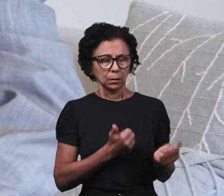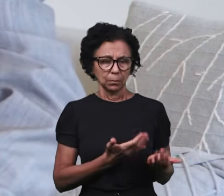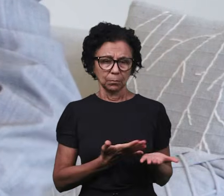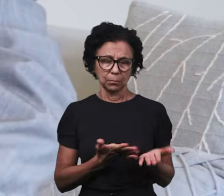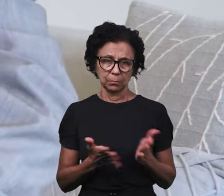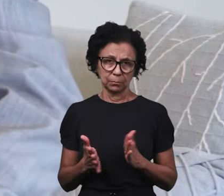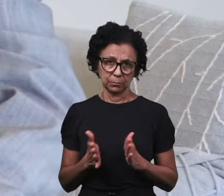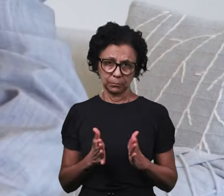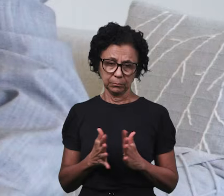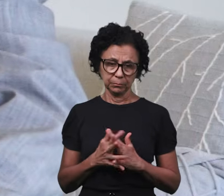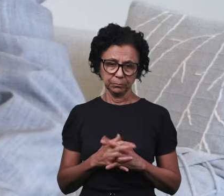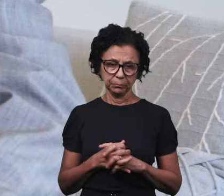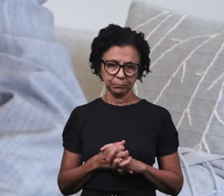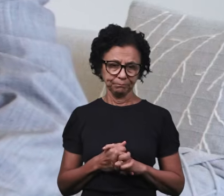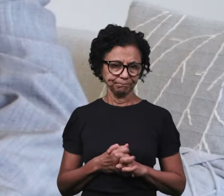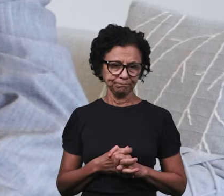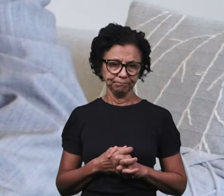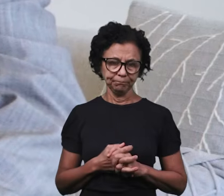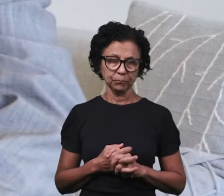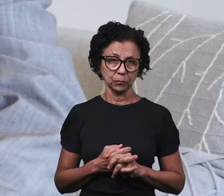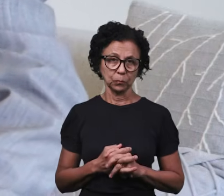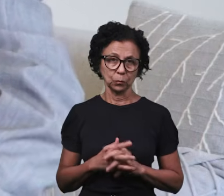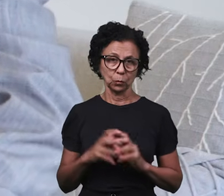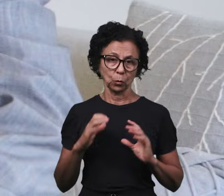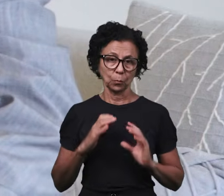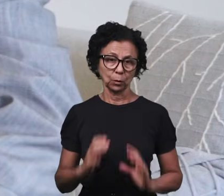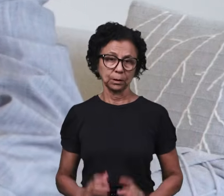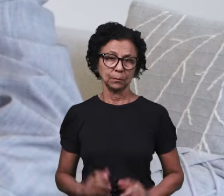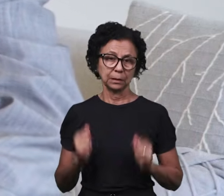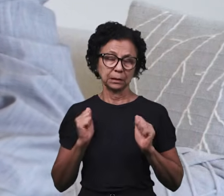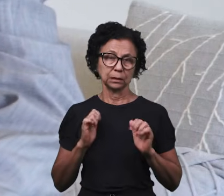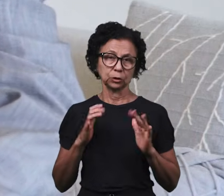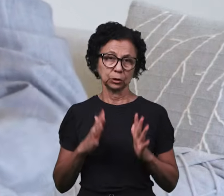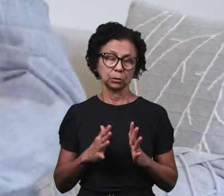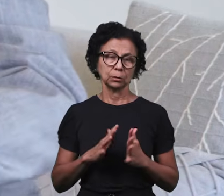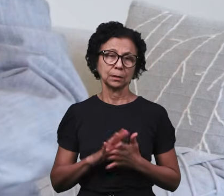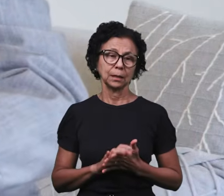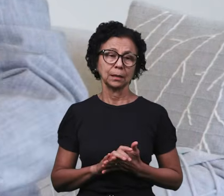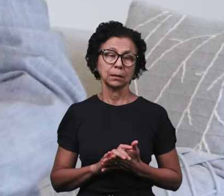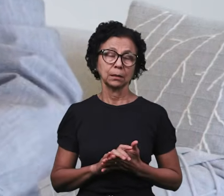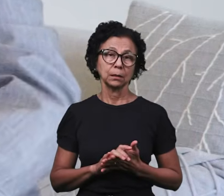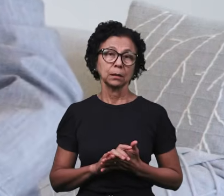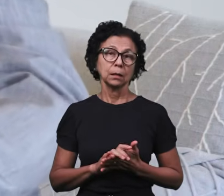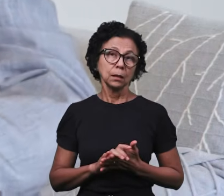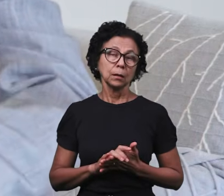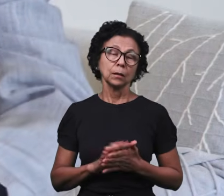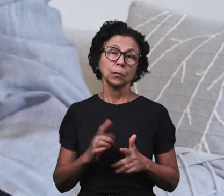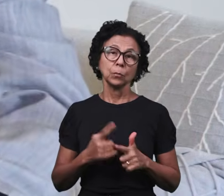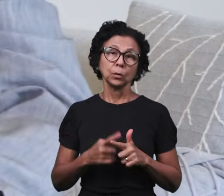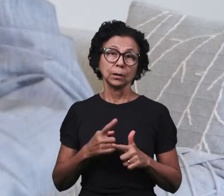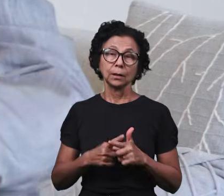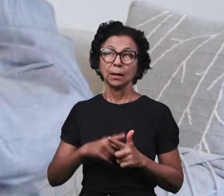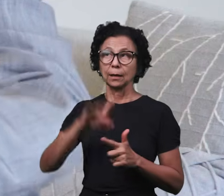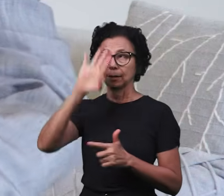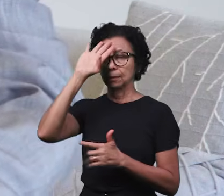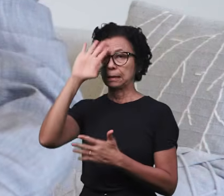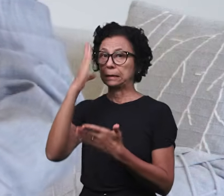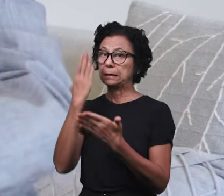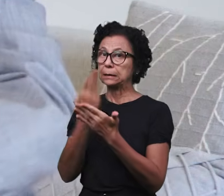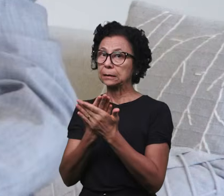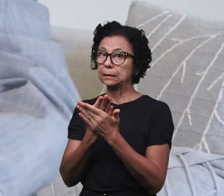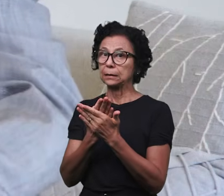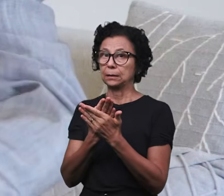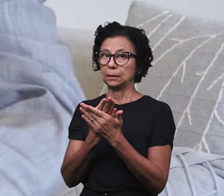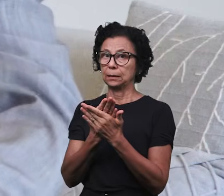história não nasce da sua razão humana ou por impulso, mas daquilo que ela cria na promessa